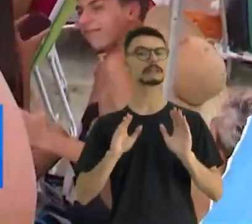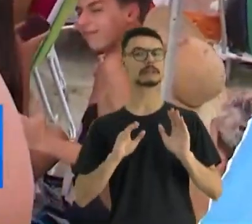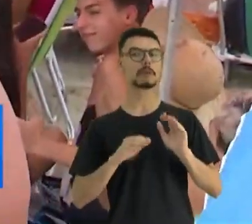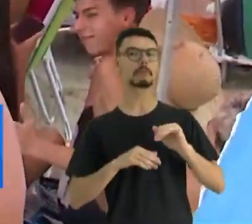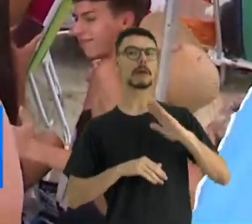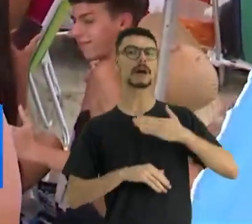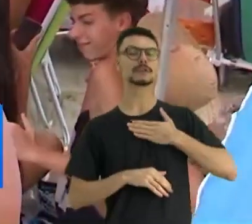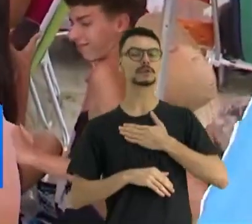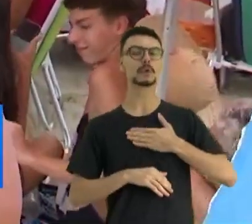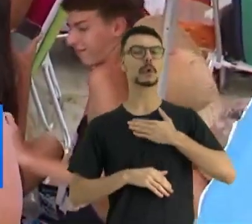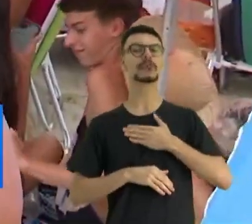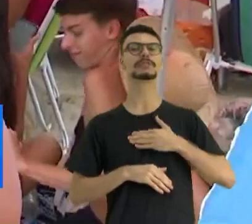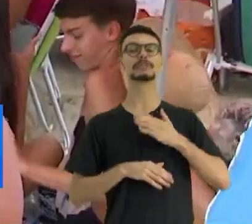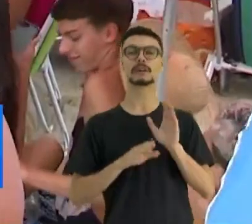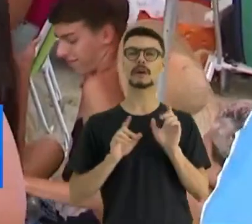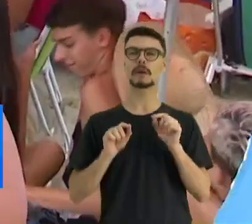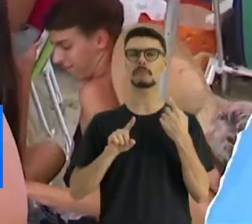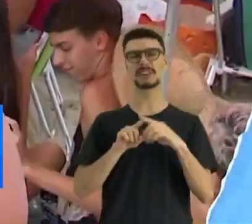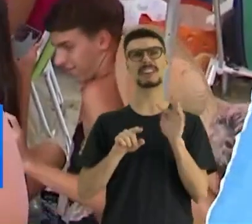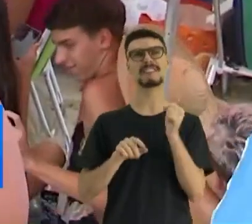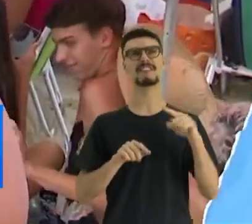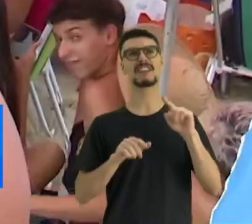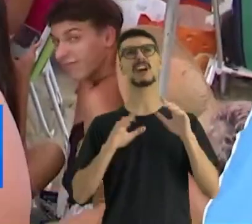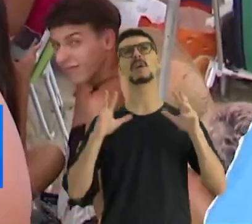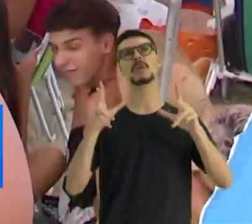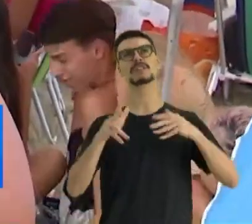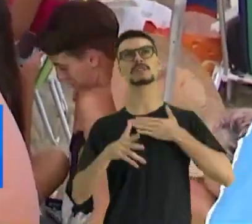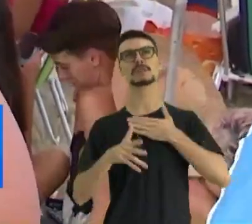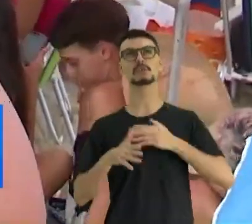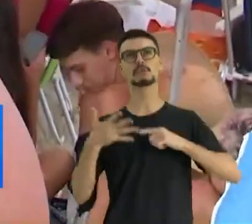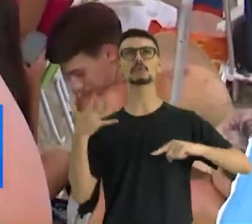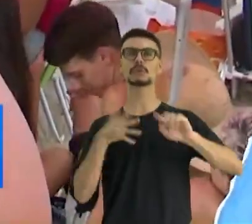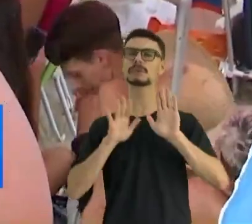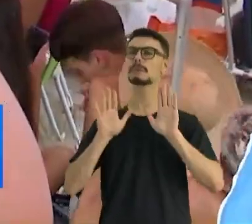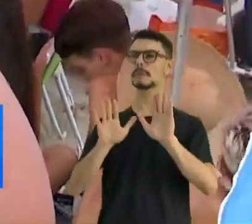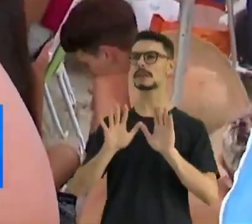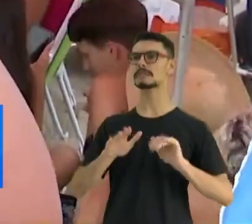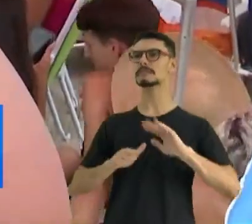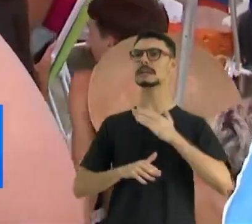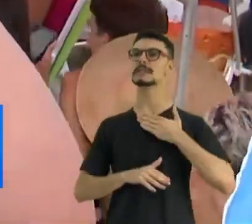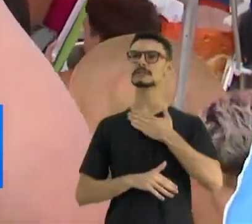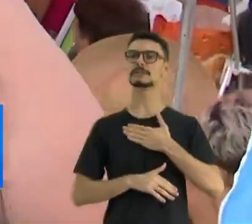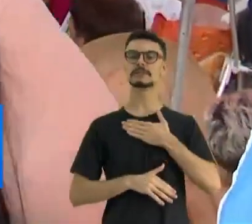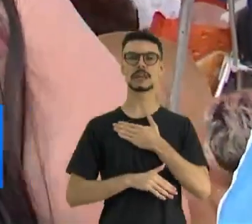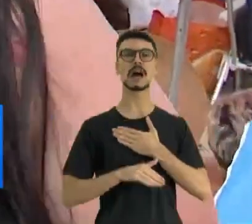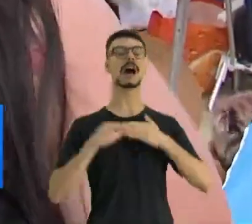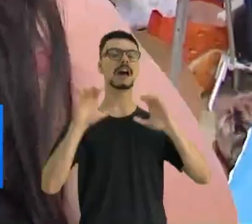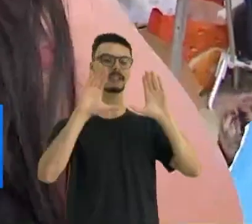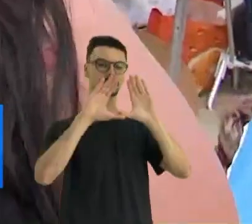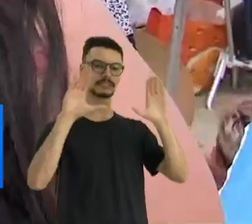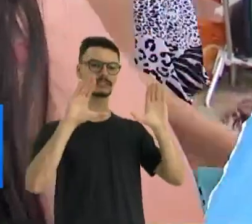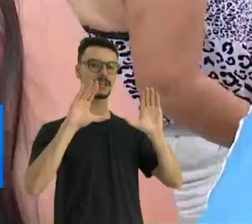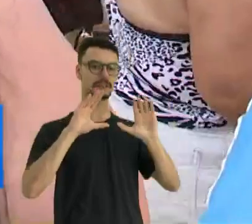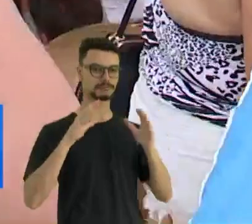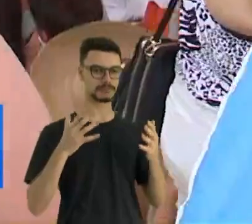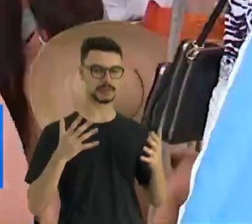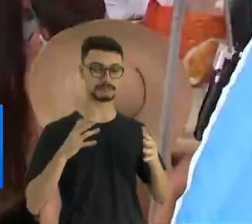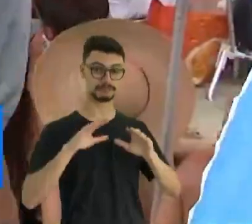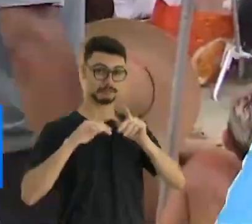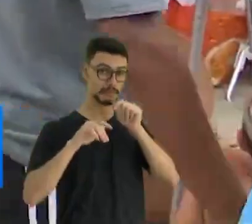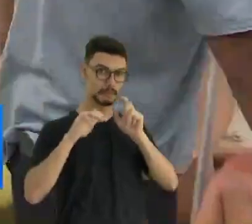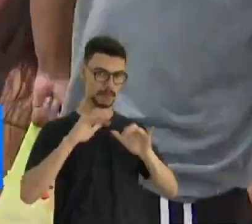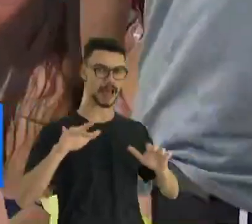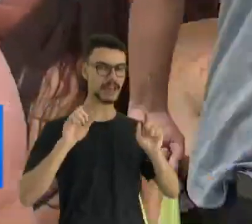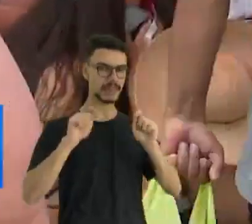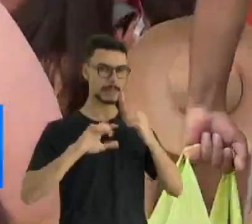preferida que você gosta dele? Fã é meio difícil, né? Mas tem alguma que você goste mais, assim, que toque você? Céu e Mar. Céu e Mar. Você pode dar uma palhinha pra